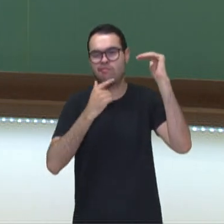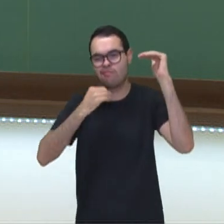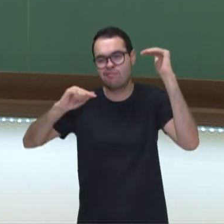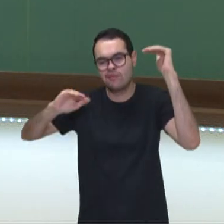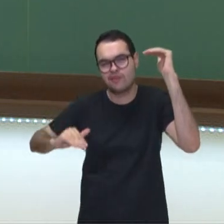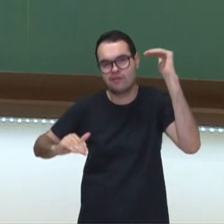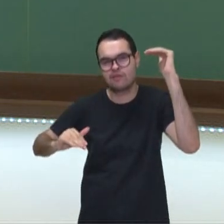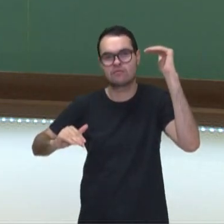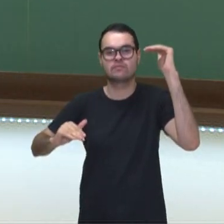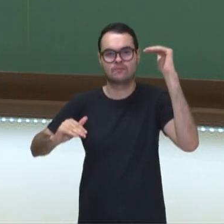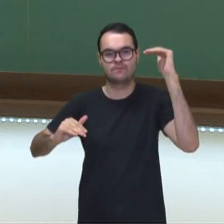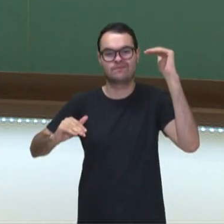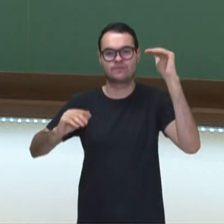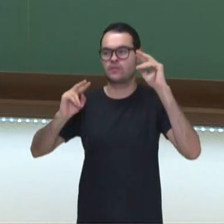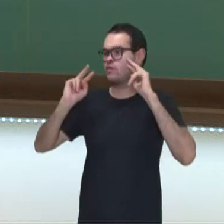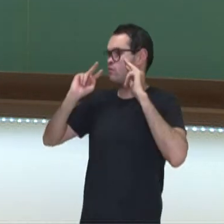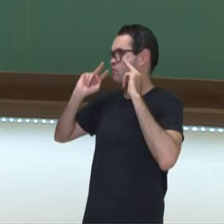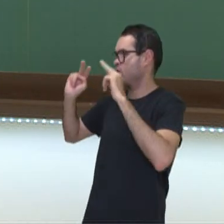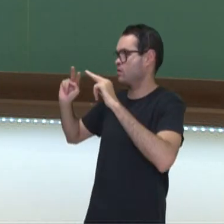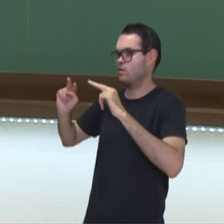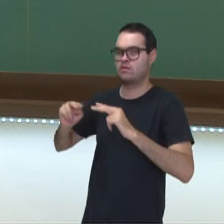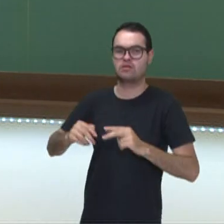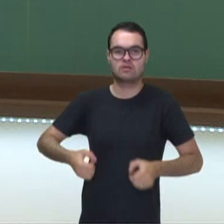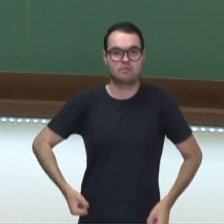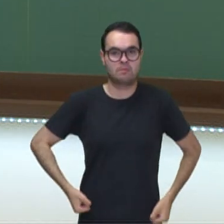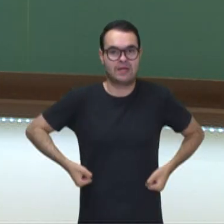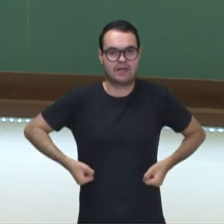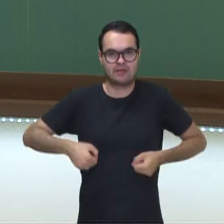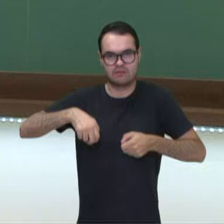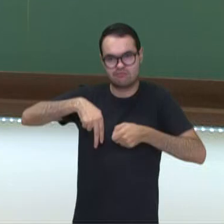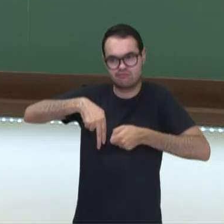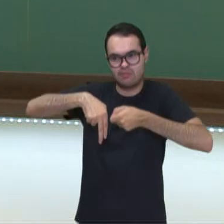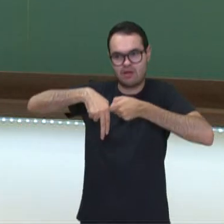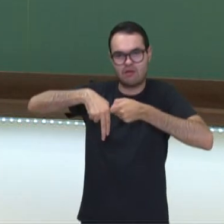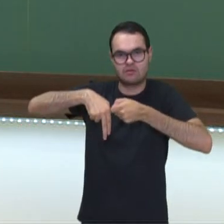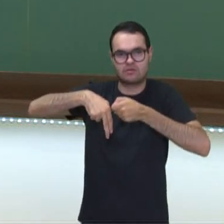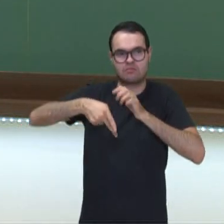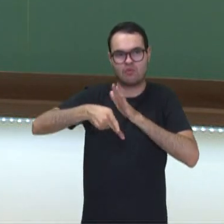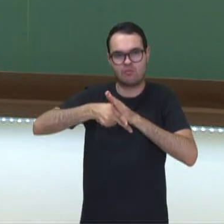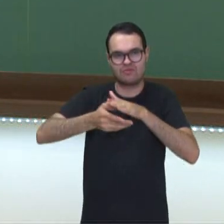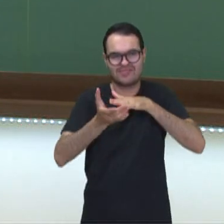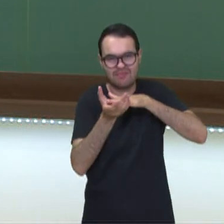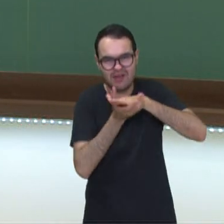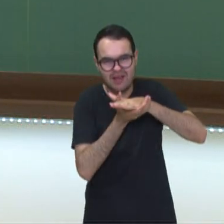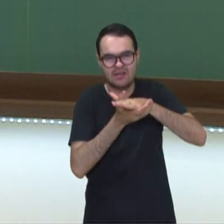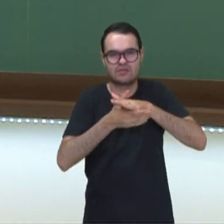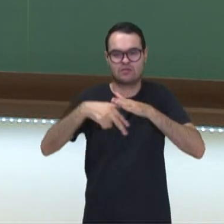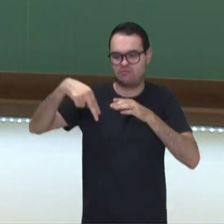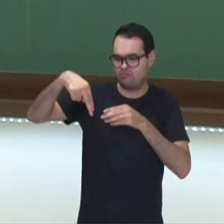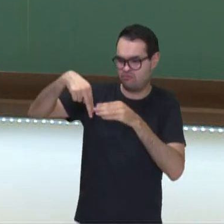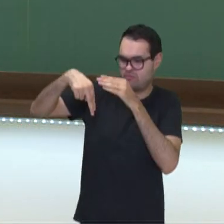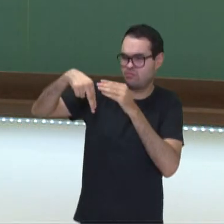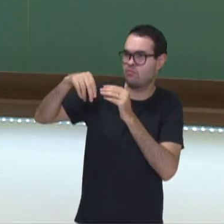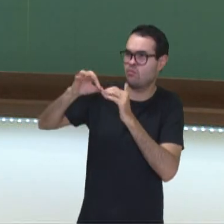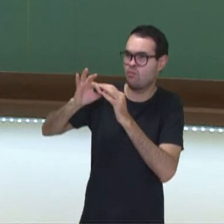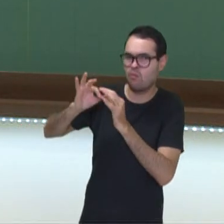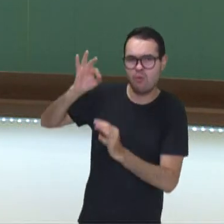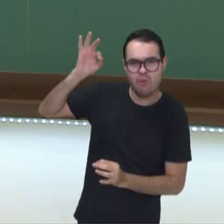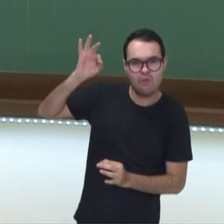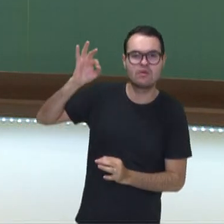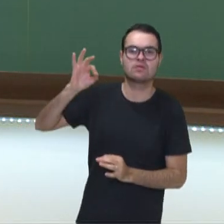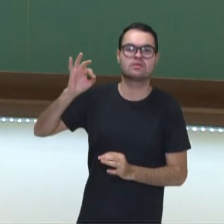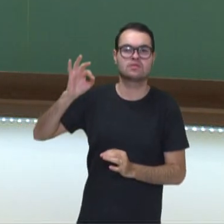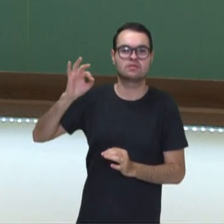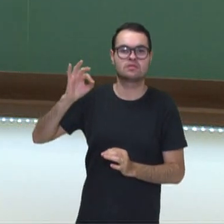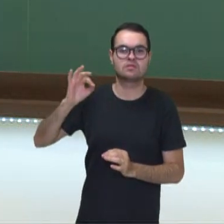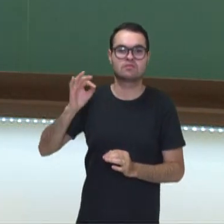da linguagem visual, é uma calça, um sapato característico, né? E pernas longas e compridas, mas isso eu só